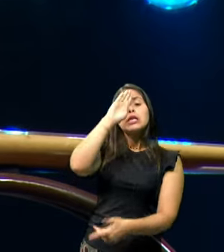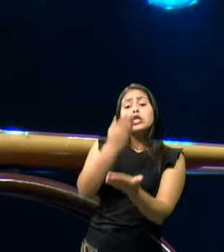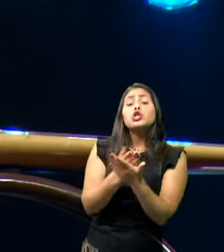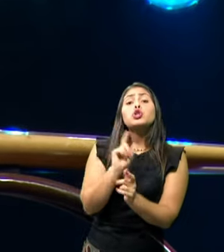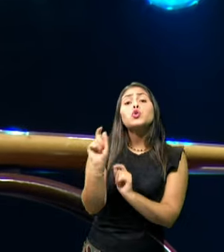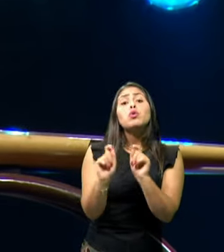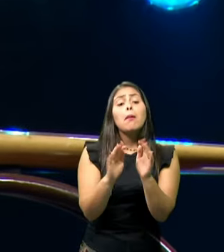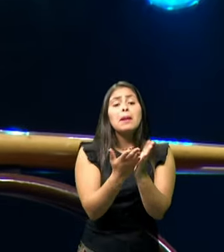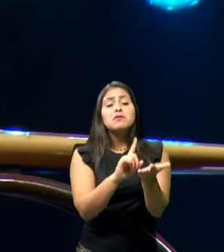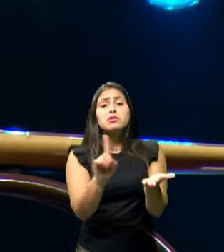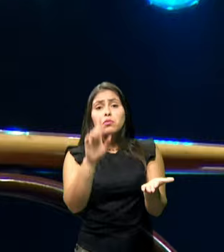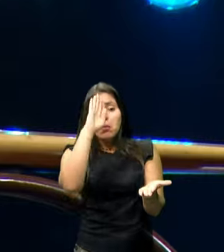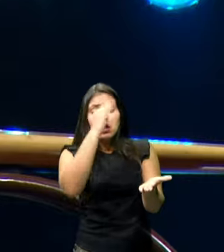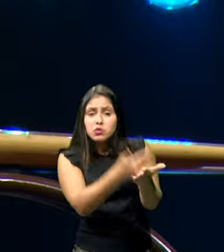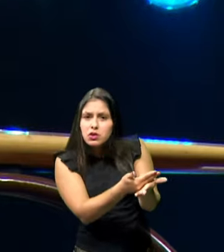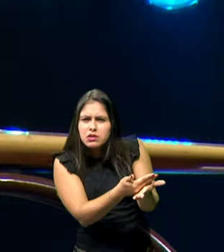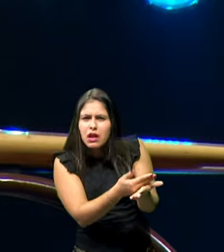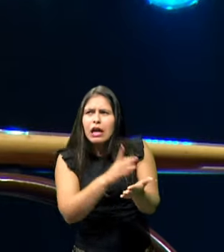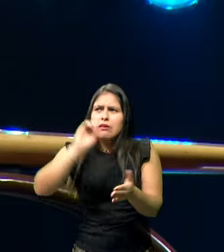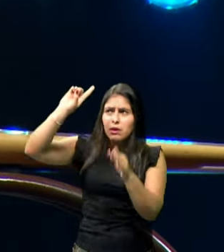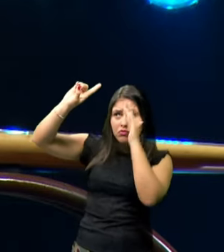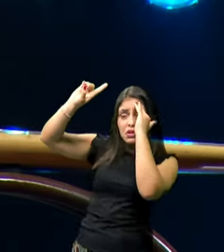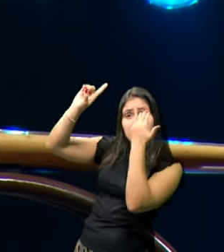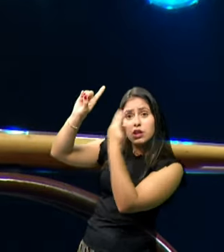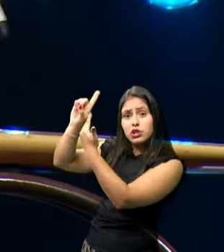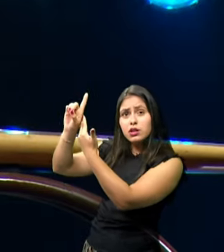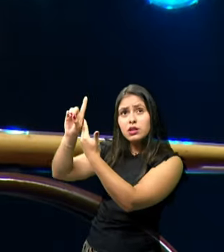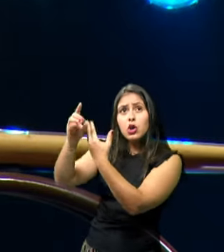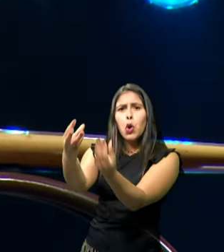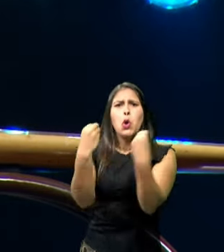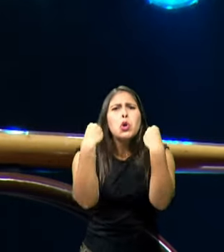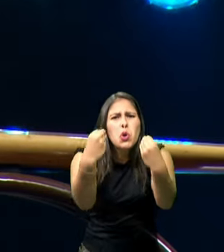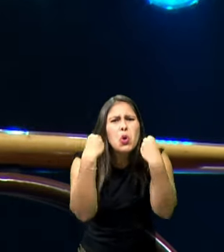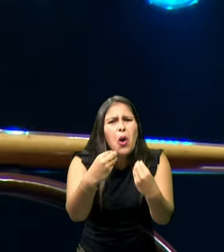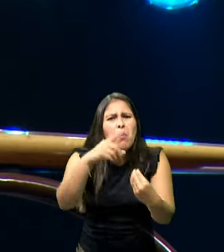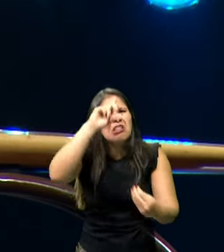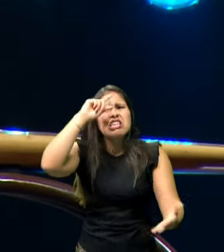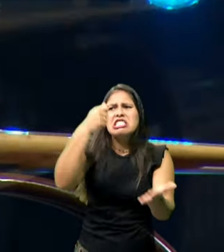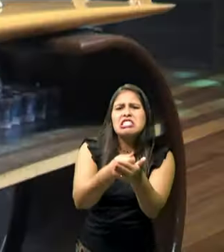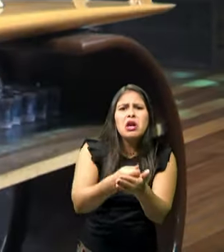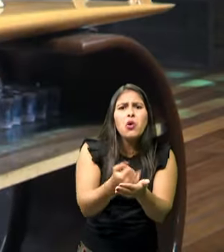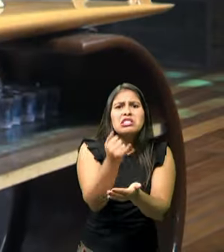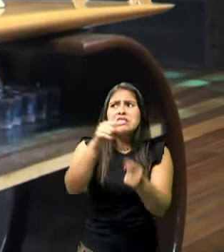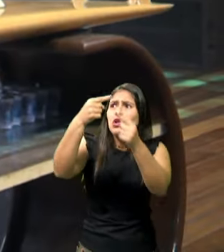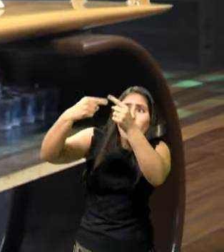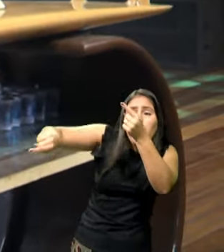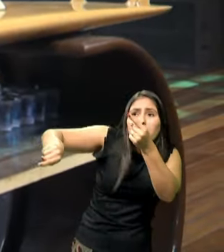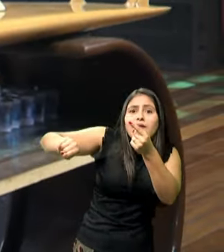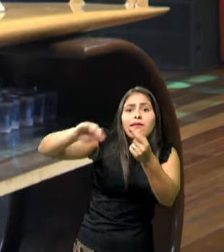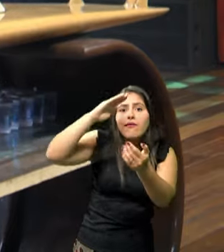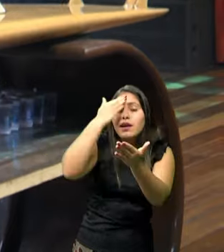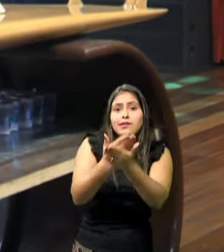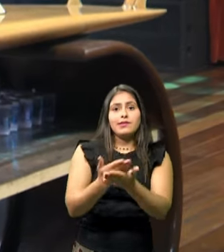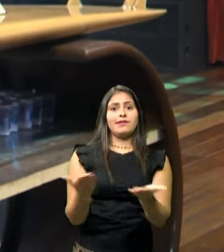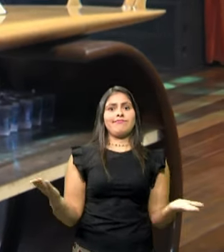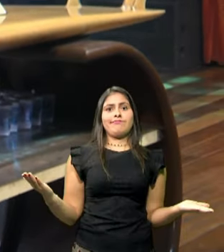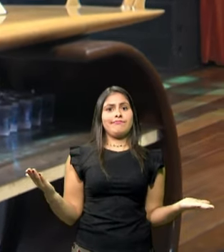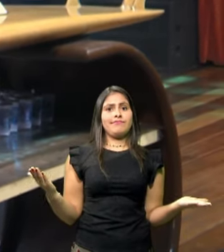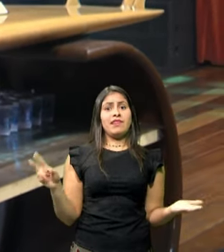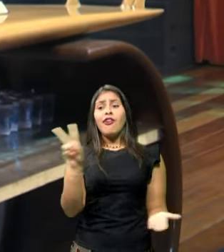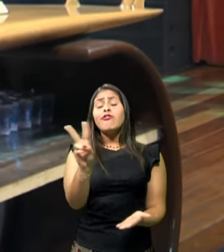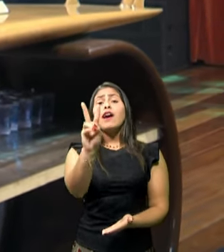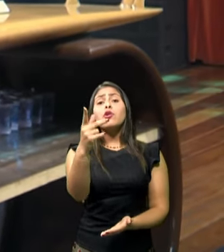Você crê na Bíblia? Você crê em Deus? Então como é que você vai tomar decisão fora daquilo que você crê? O que é que tem